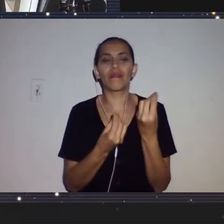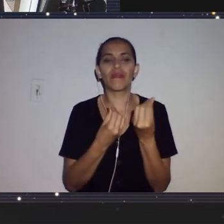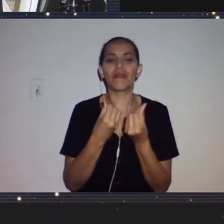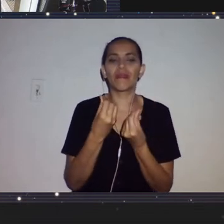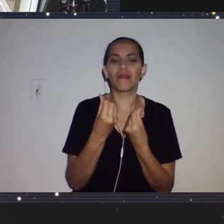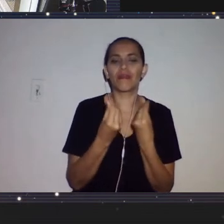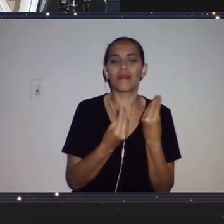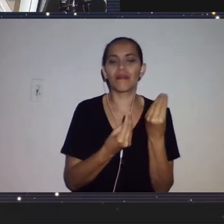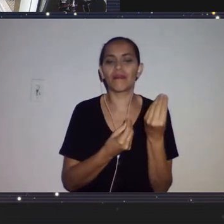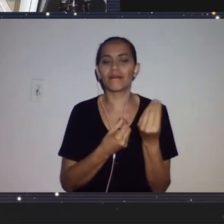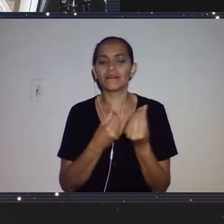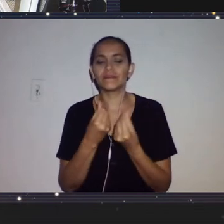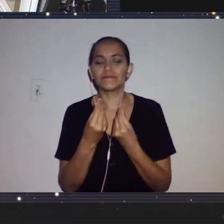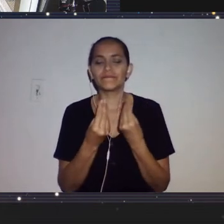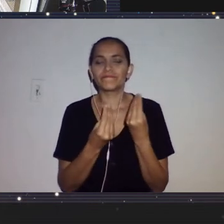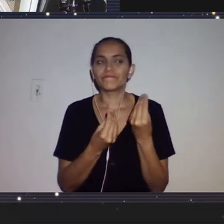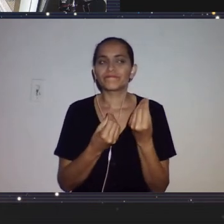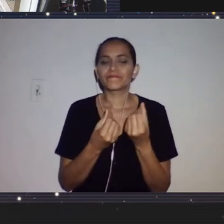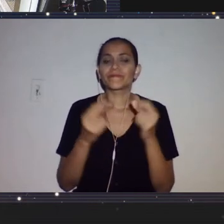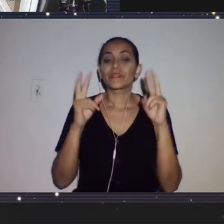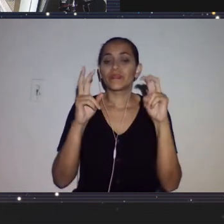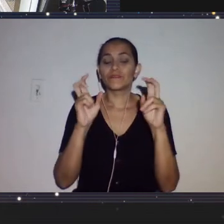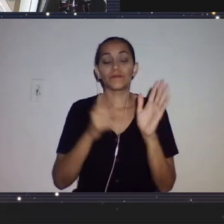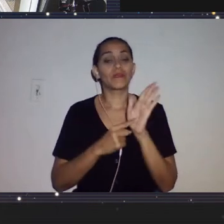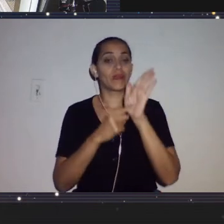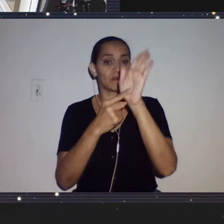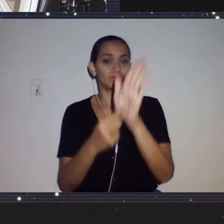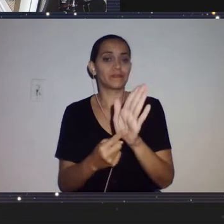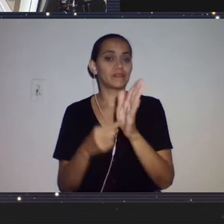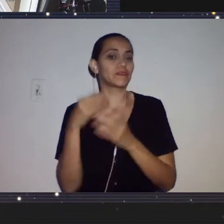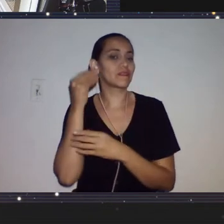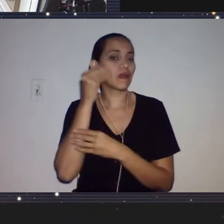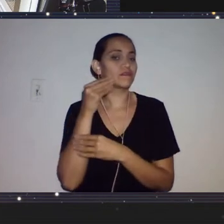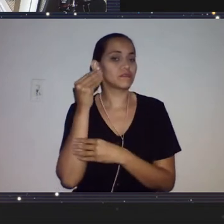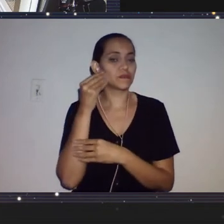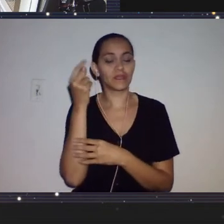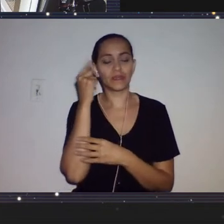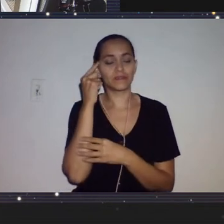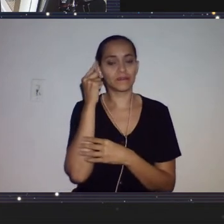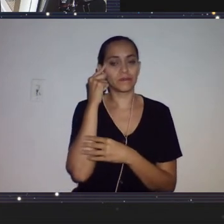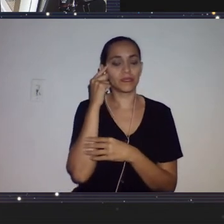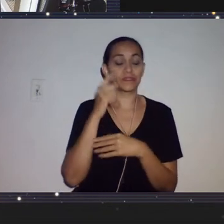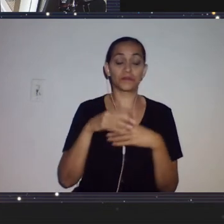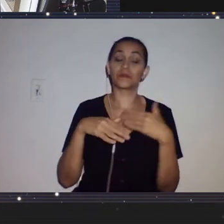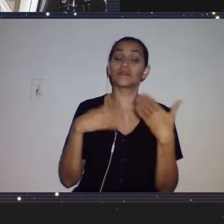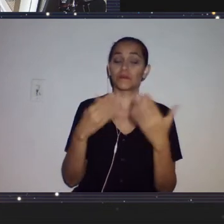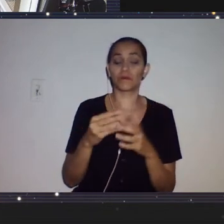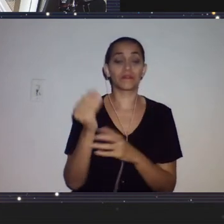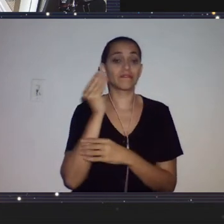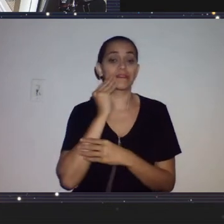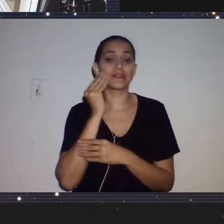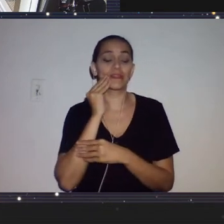mostrar um pouco de experiência, eu acho. Então, quando eu estava aplicando para estágios, por exemplo, o que eu tinha no meu currículo